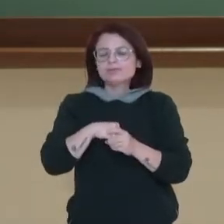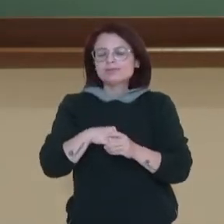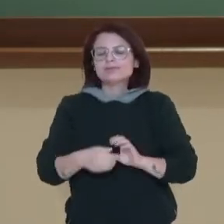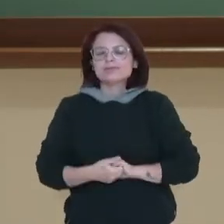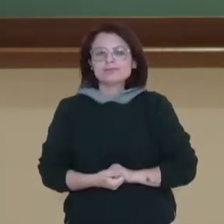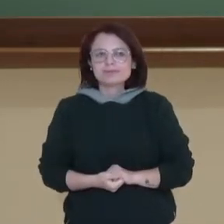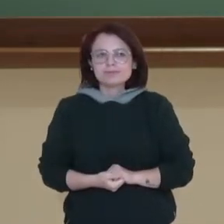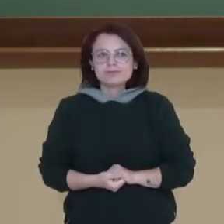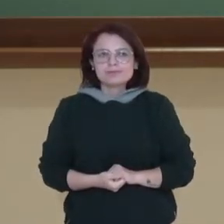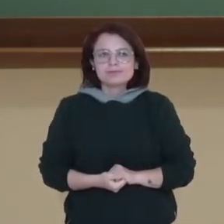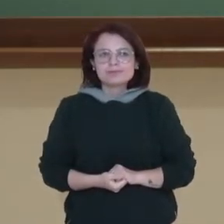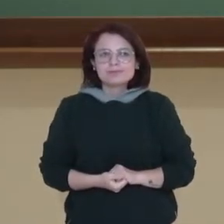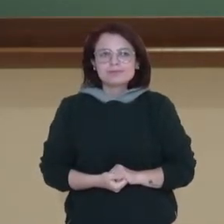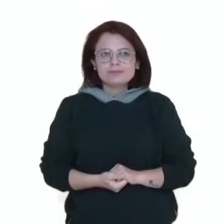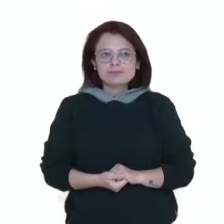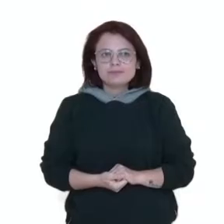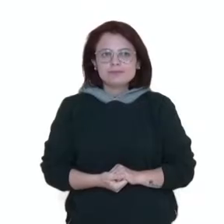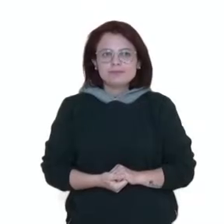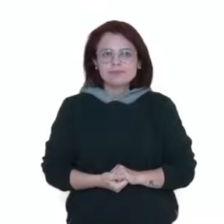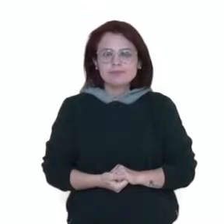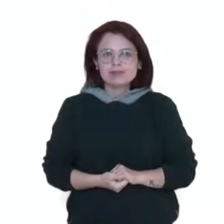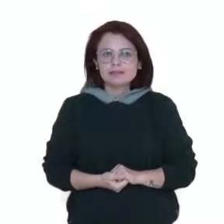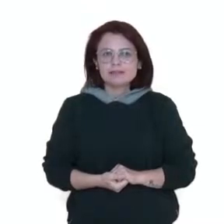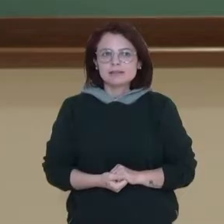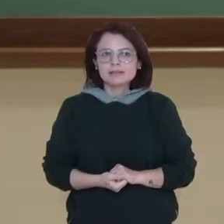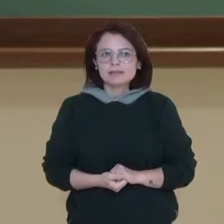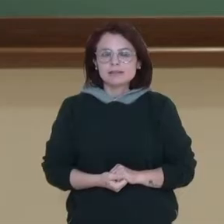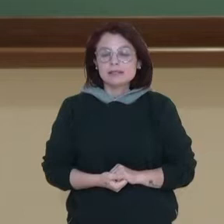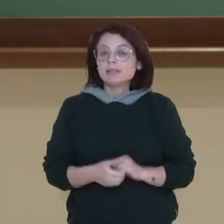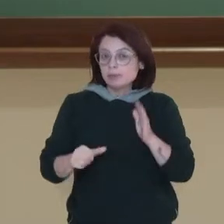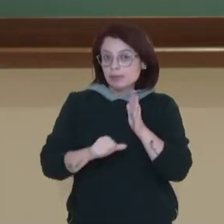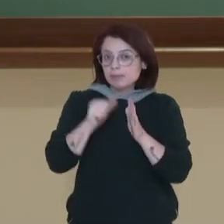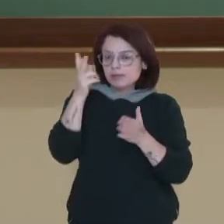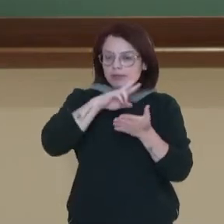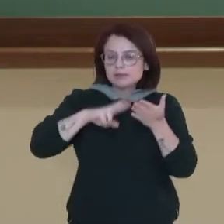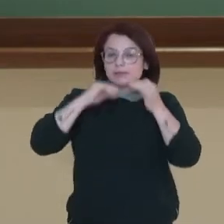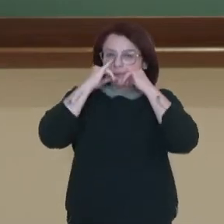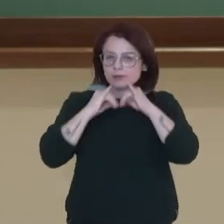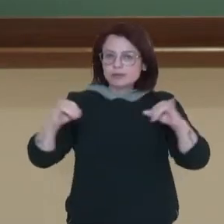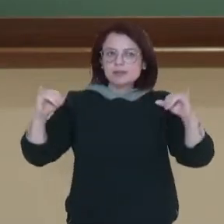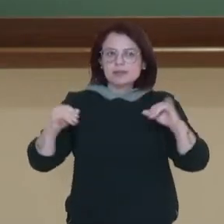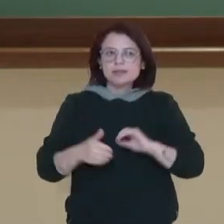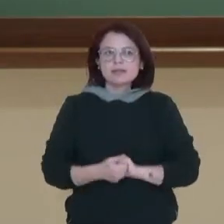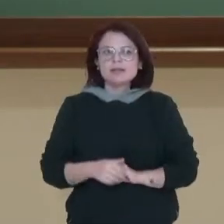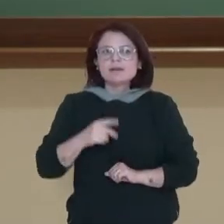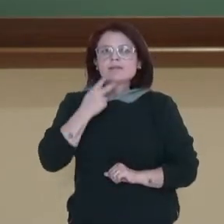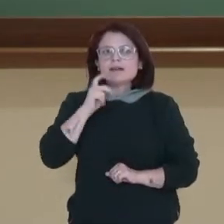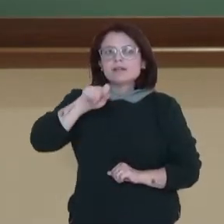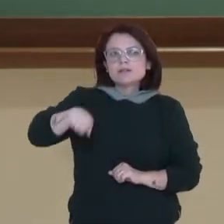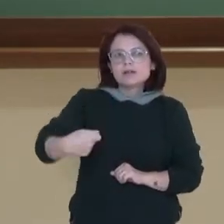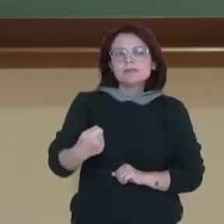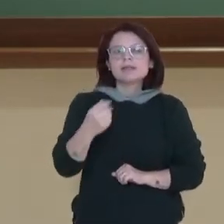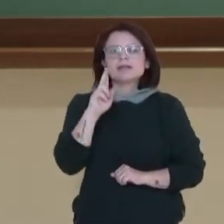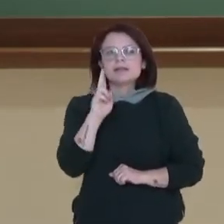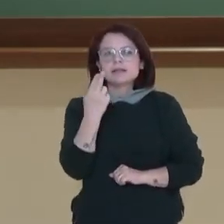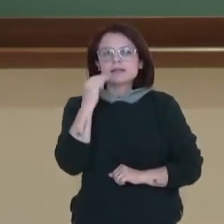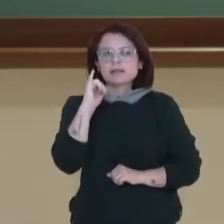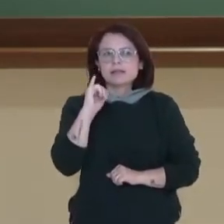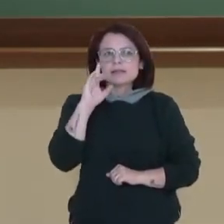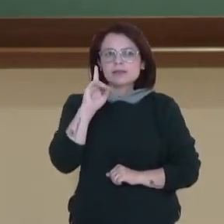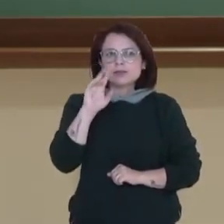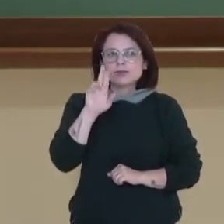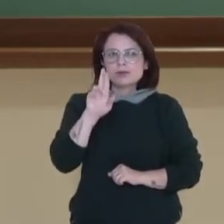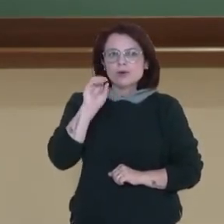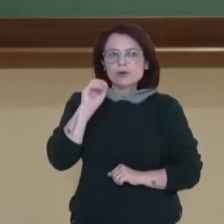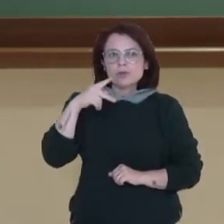isso, ok? Bom, e vamos com uma notícia, né? É uma notícia que fala sobre hidroponia. Lembrando